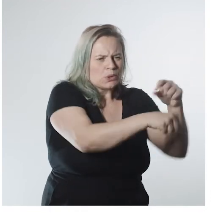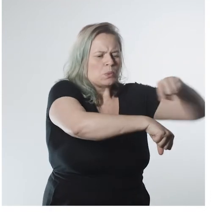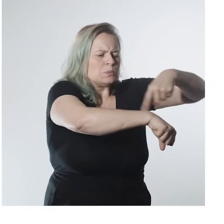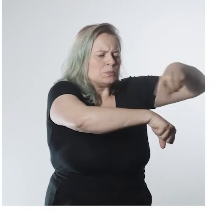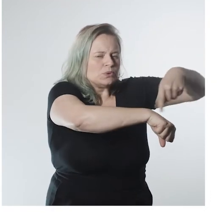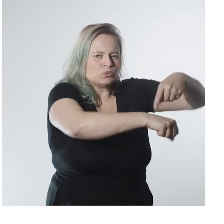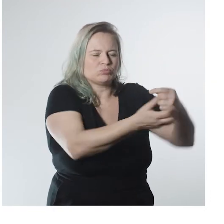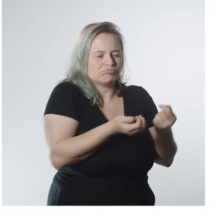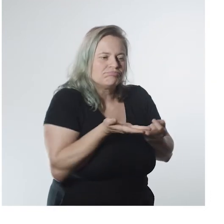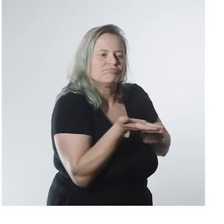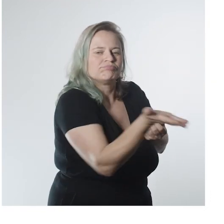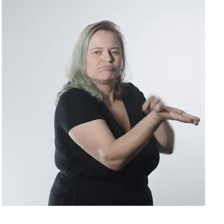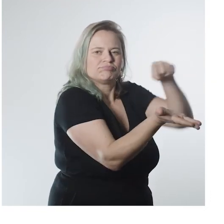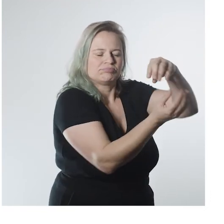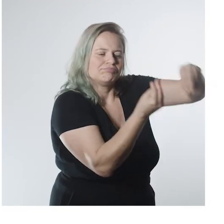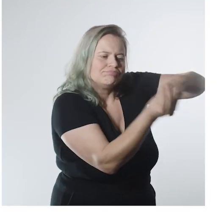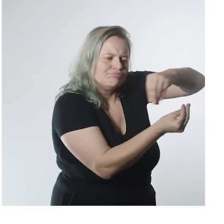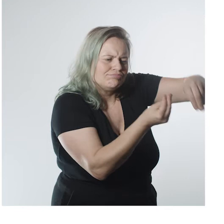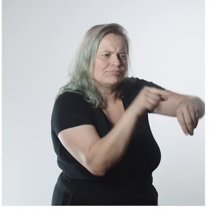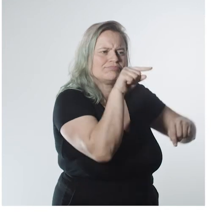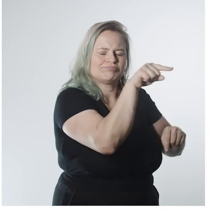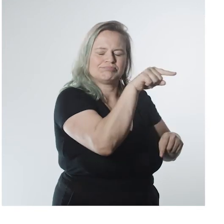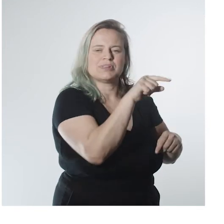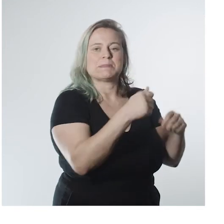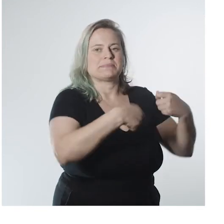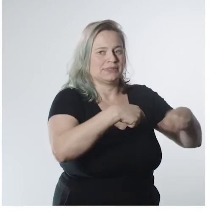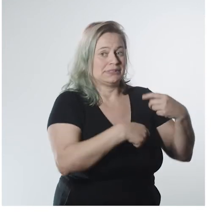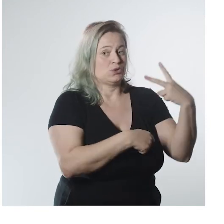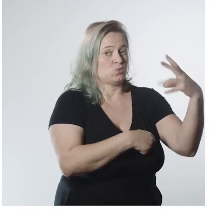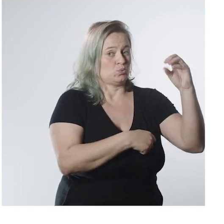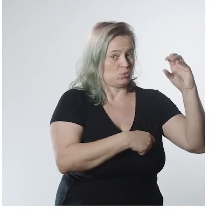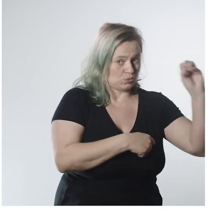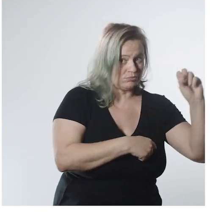Coloque em uma forma e misture. O forno deve estar pré-aquecido a 200 graus.